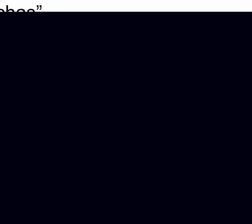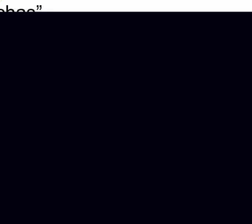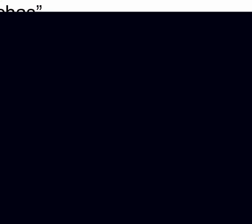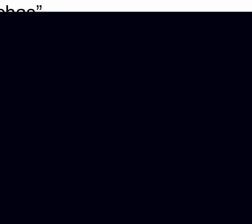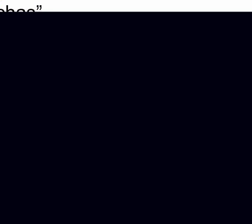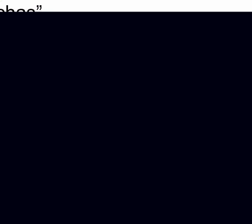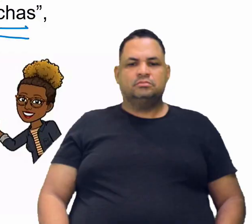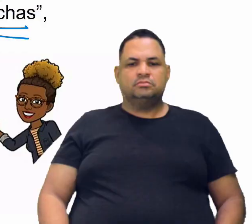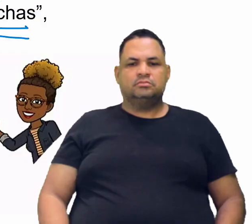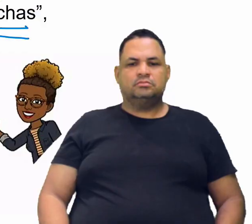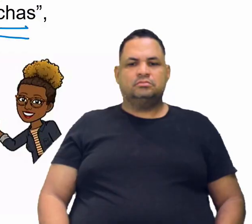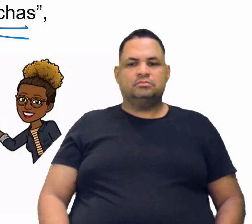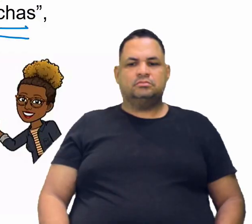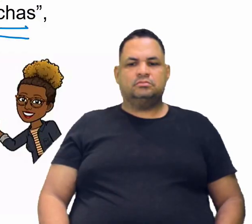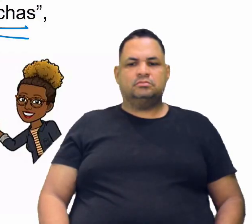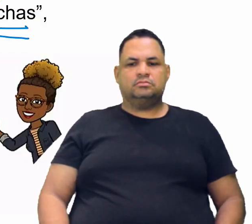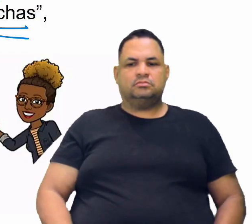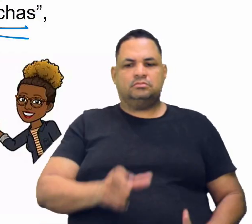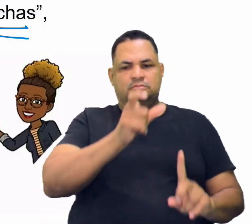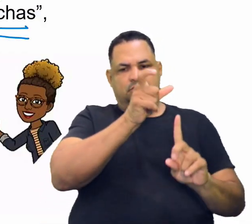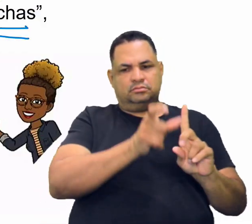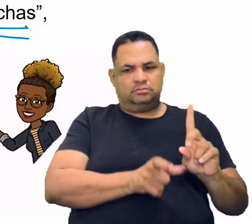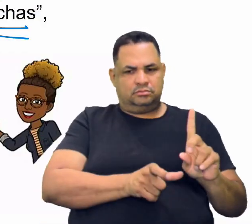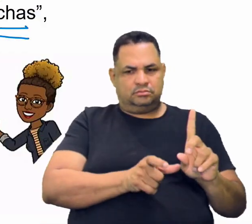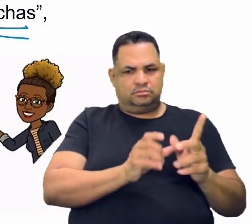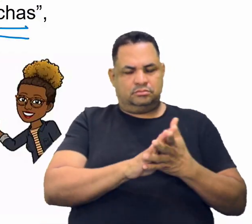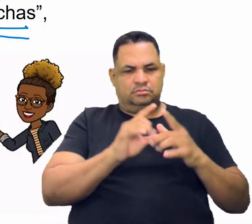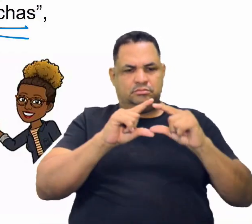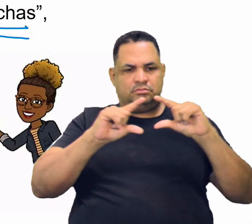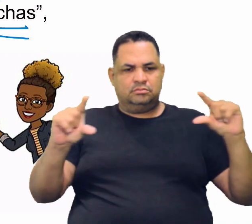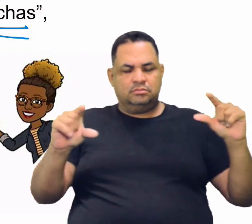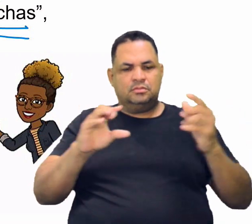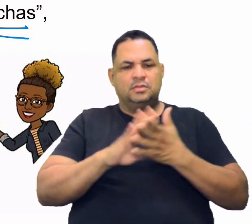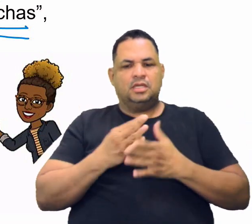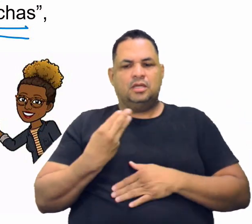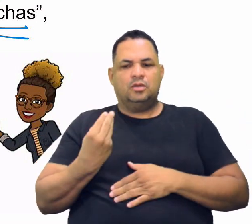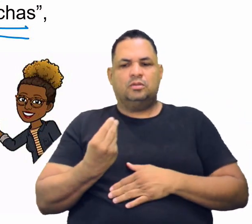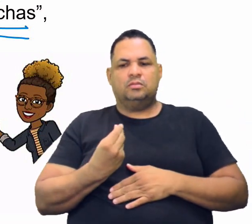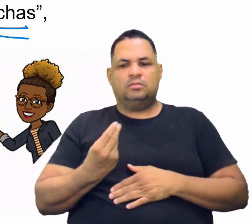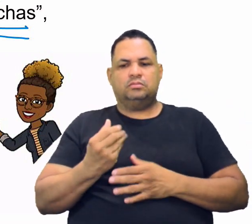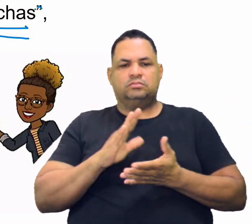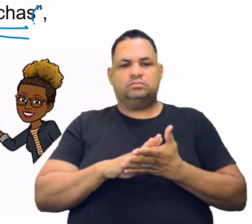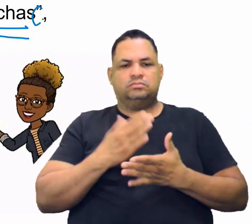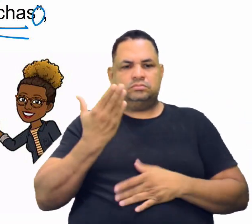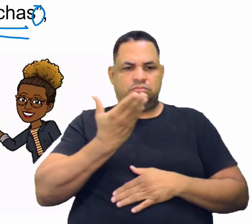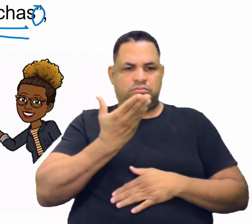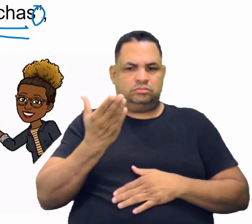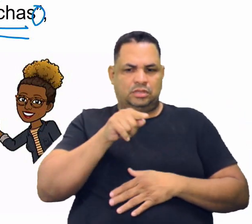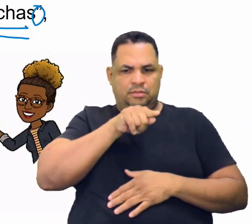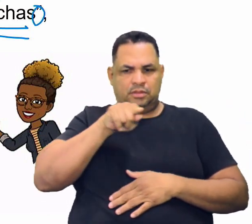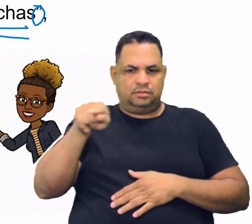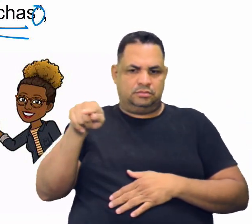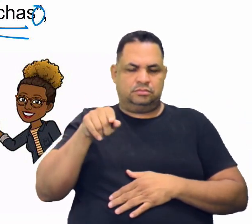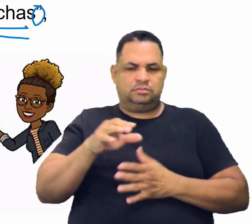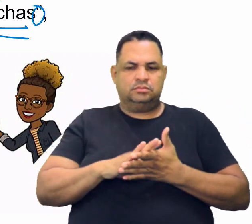o sujeito da oração está o quê? No plural, olha só, tá marcado aqui, ó,